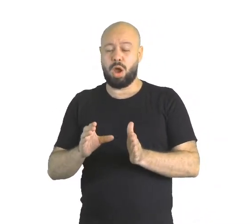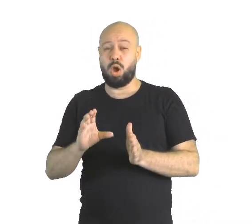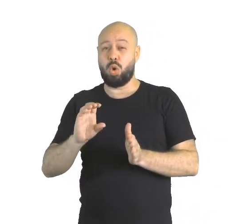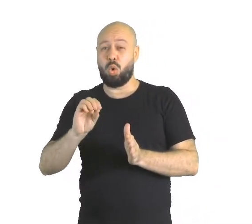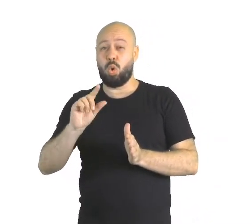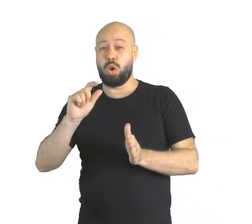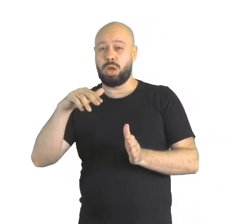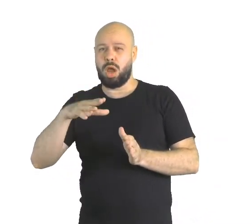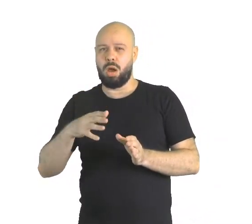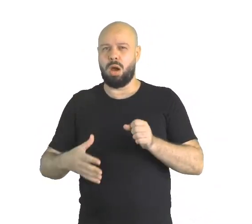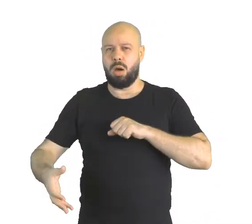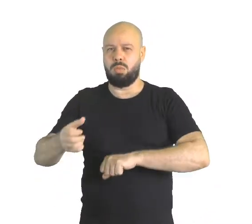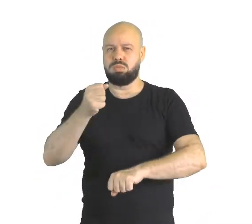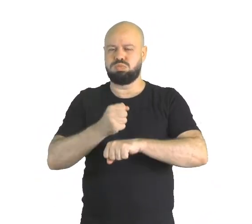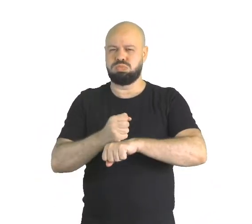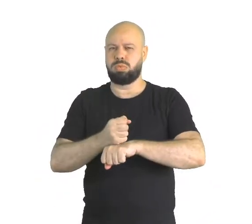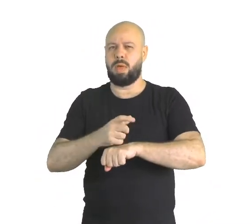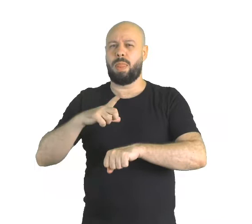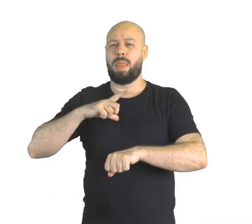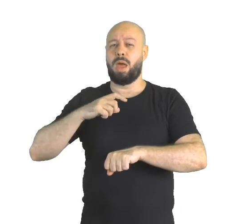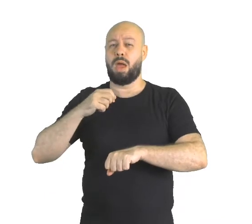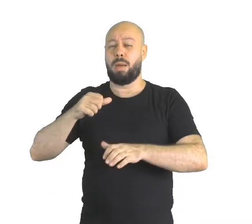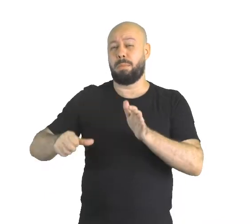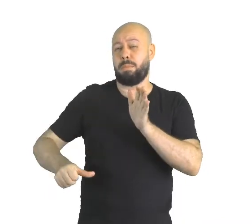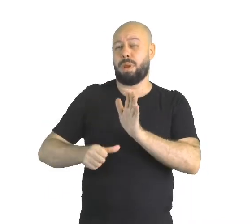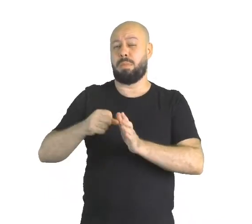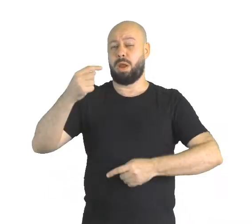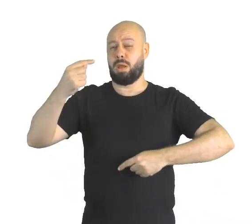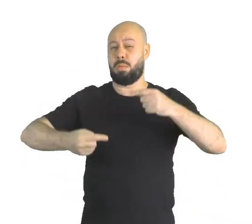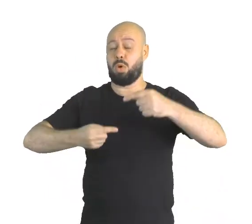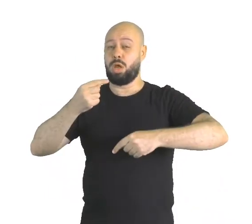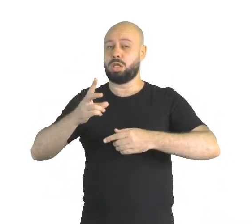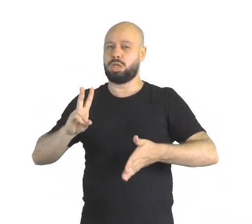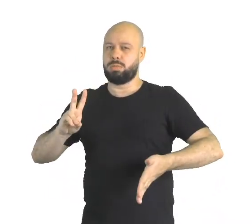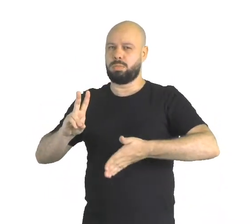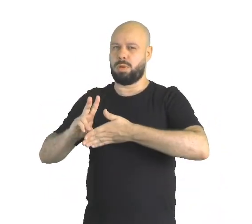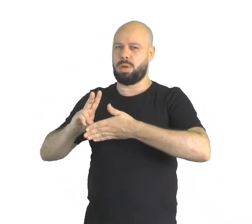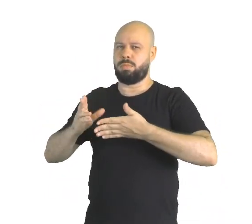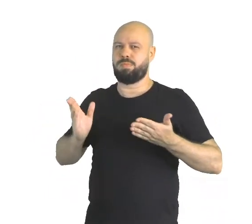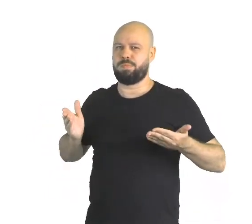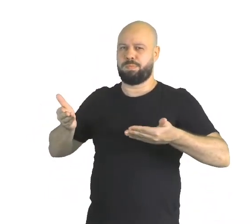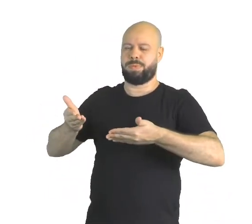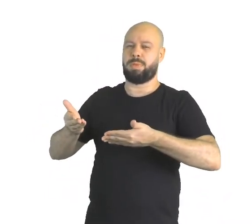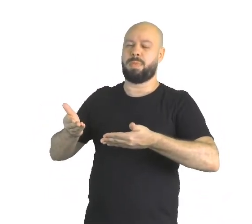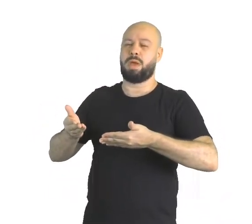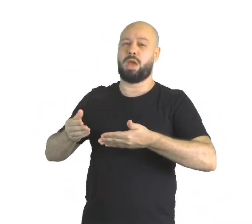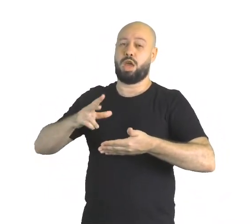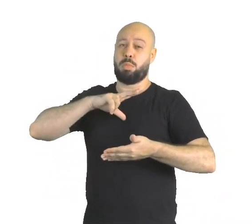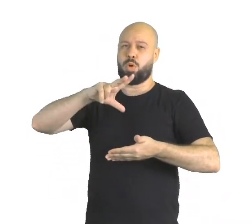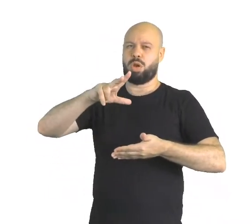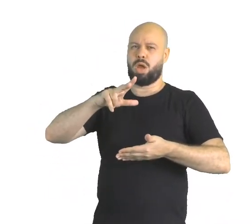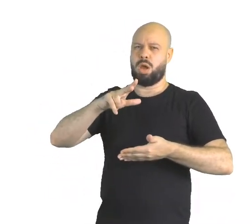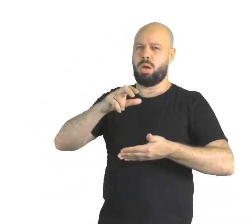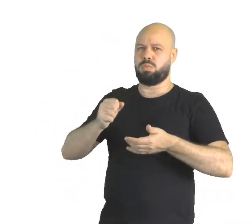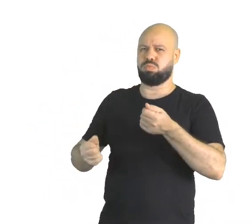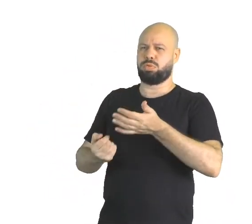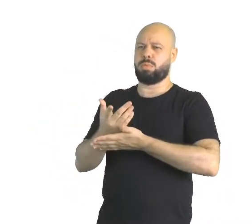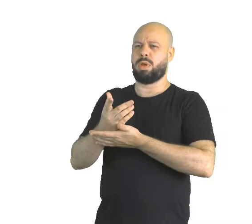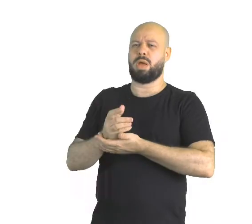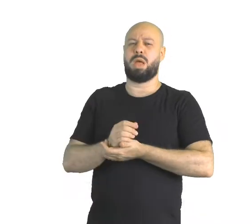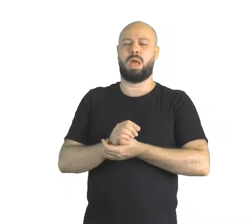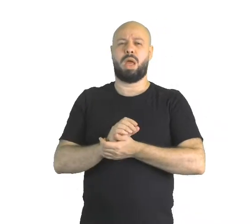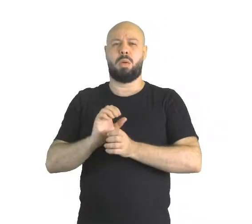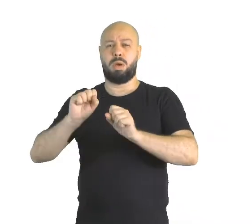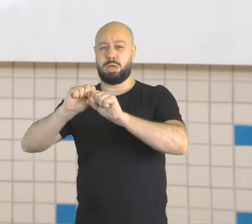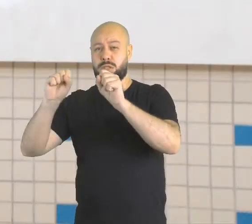colonial que nós temos a primeira política indígena criada por Portugal, o sistema de